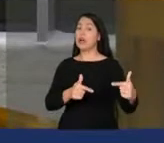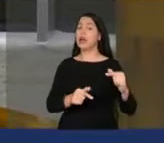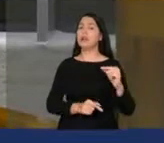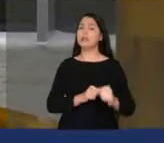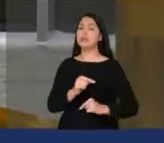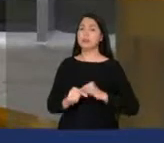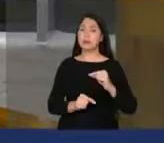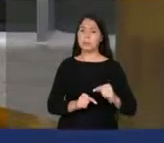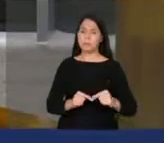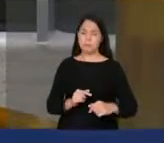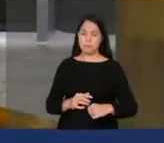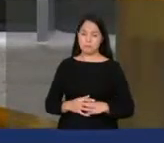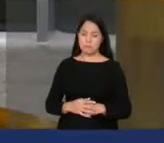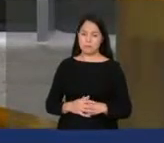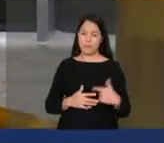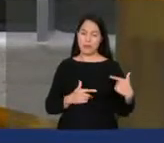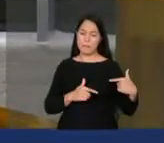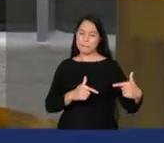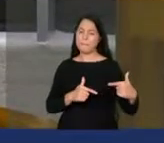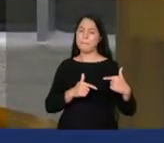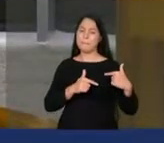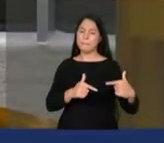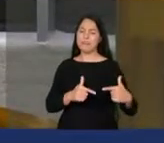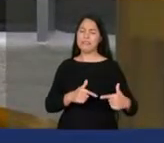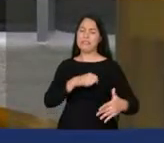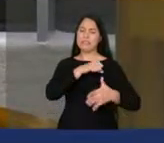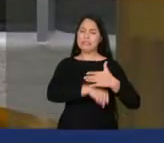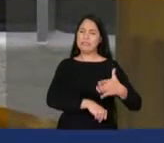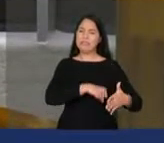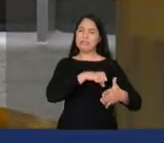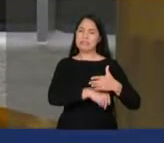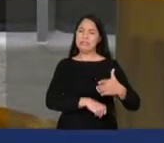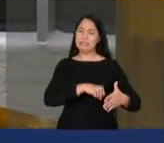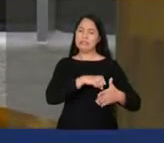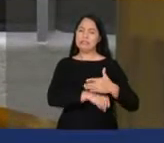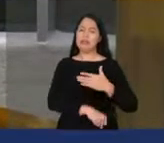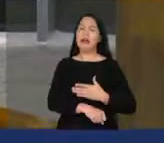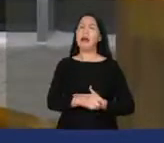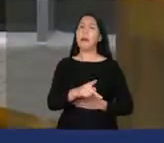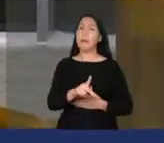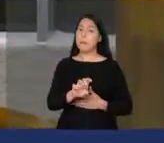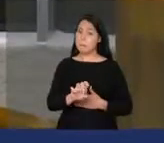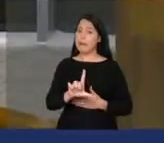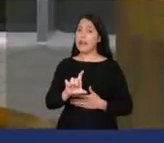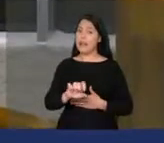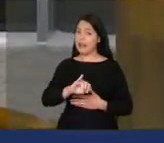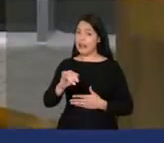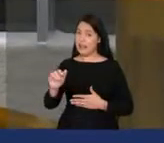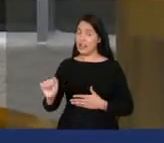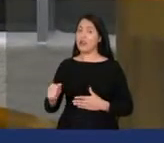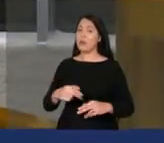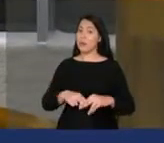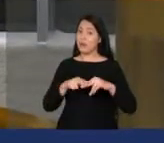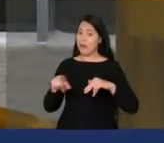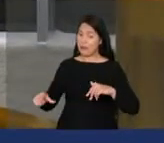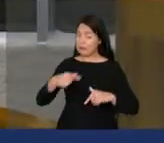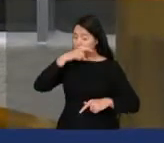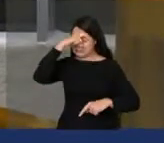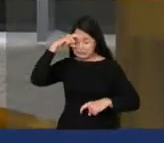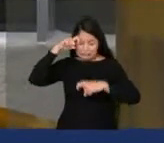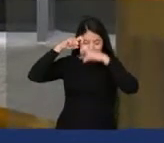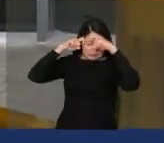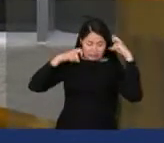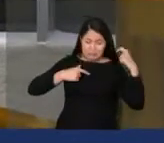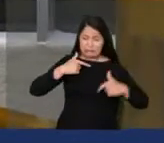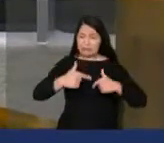a batalha da frente de peleja, sendo ele um soldado da borracha, lutando com as dificuldades da